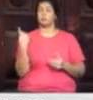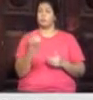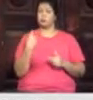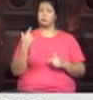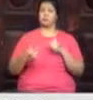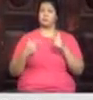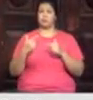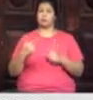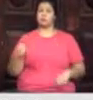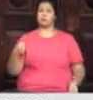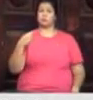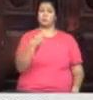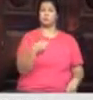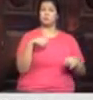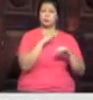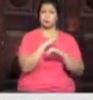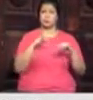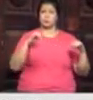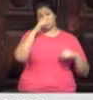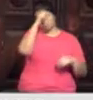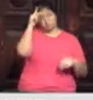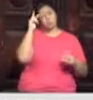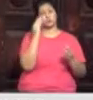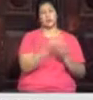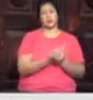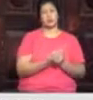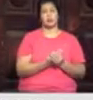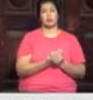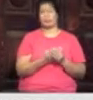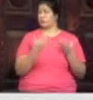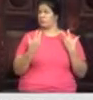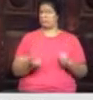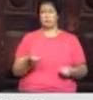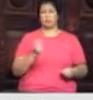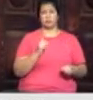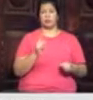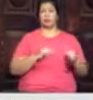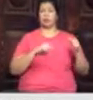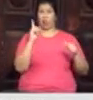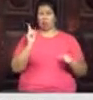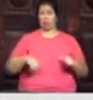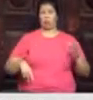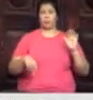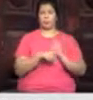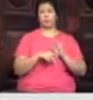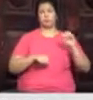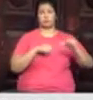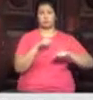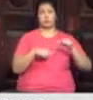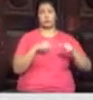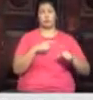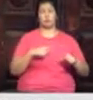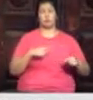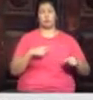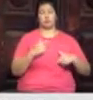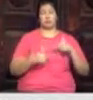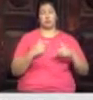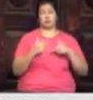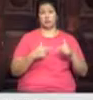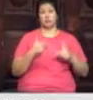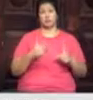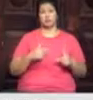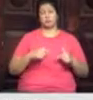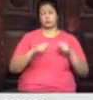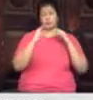público denunciar os retrocessos inaceitáveis contidos nas duas propostas de reforma trabalhista em curso no Congresso Nacional. A prevalência